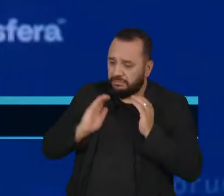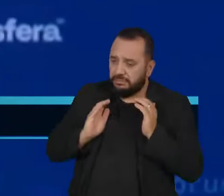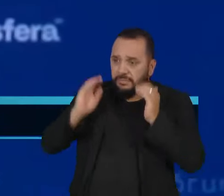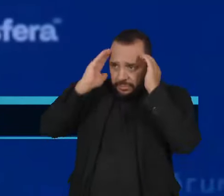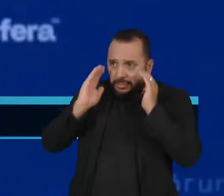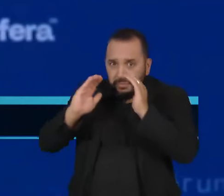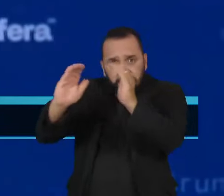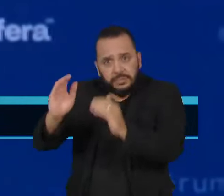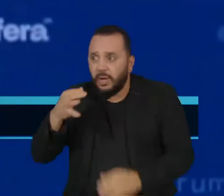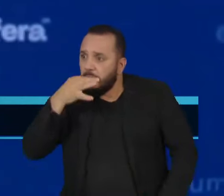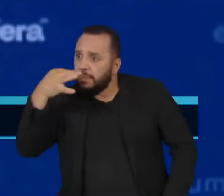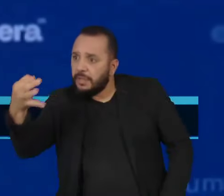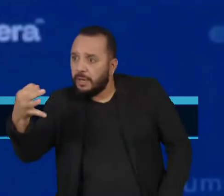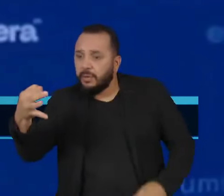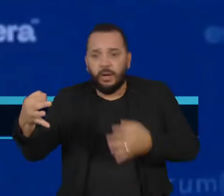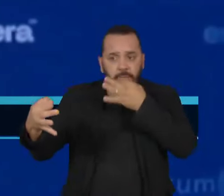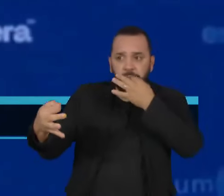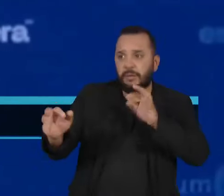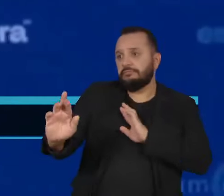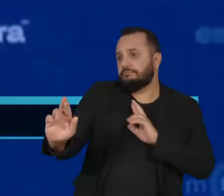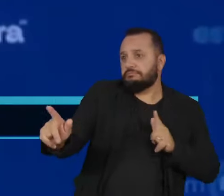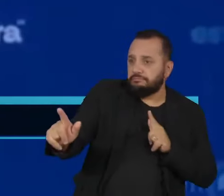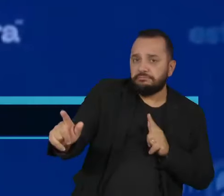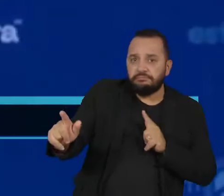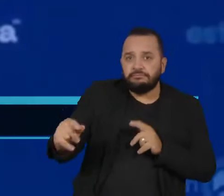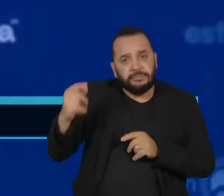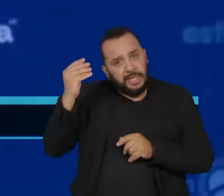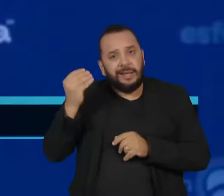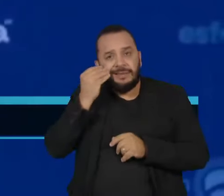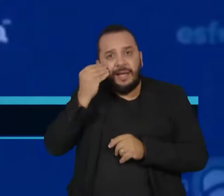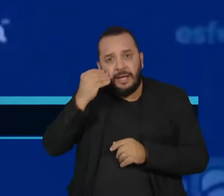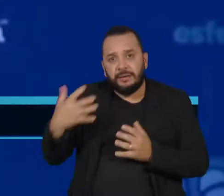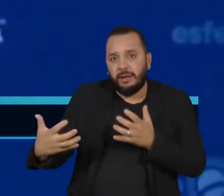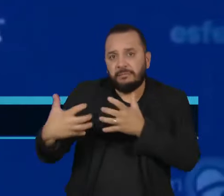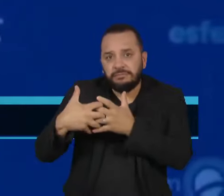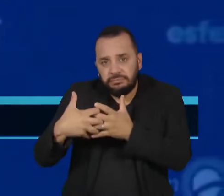divergir civilizadamente e convergir para muitas coisas e,